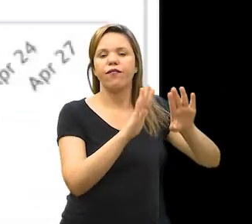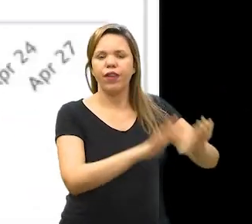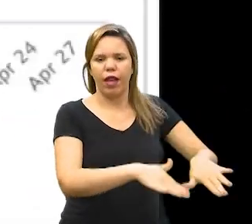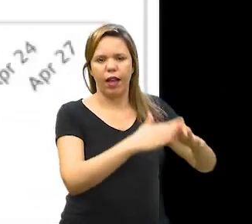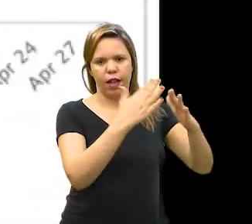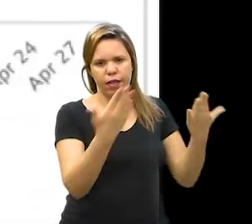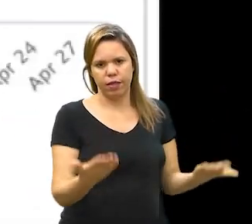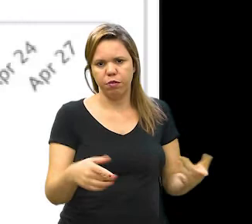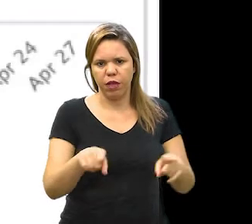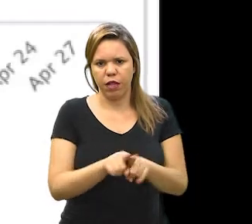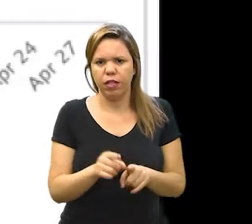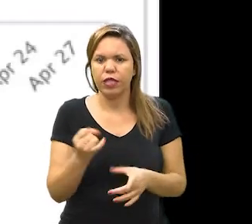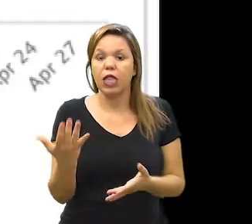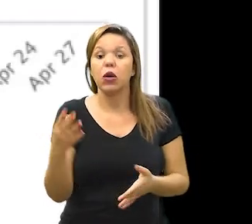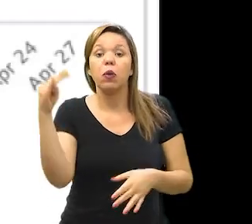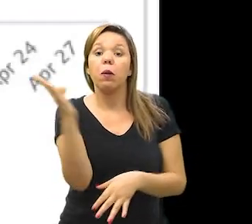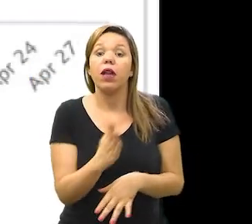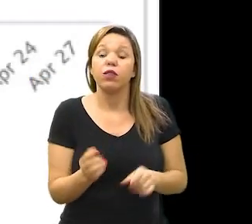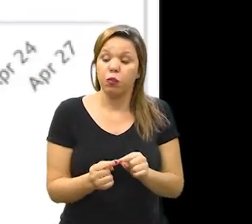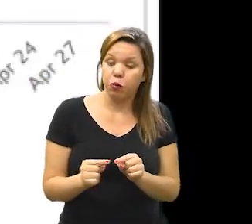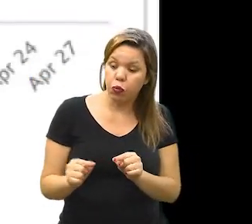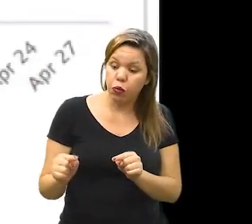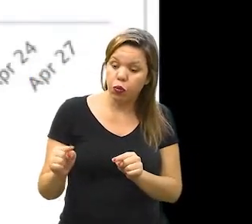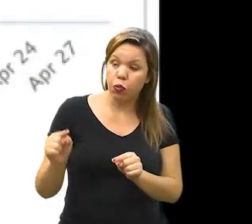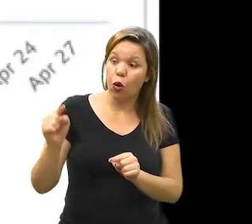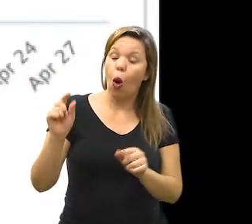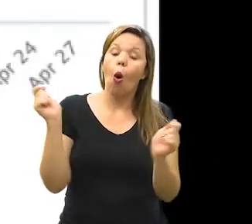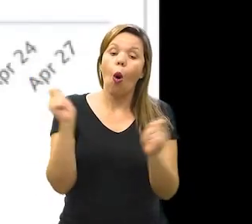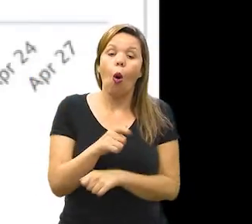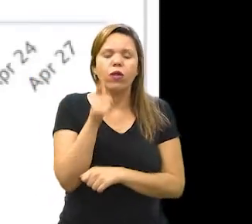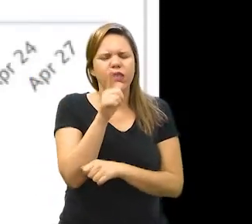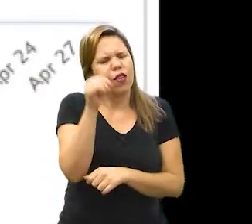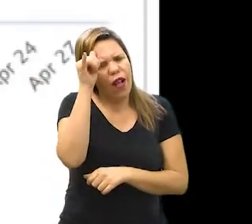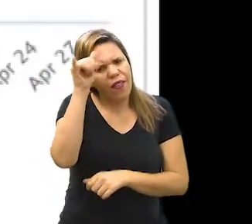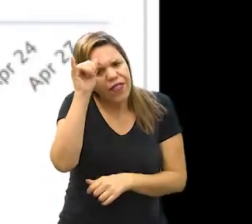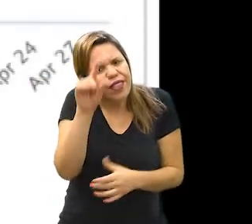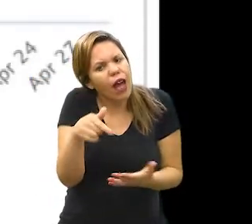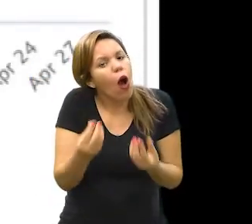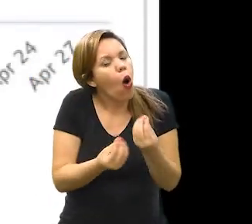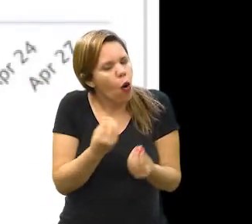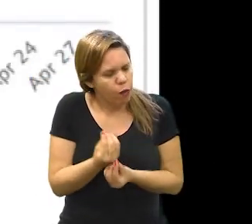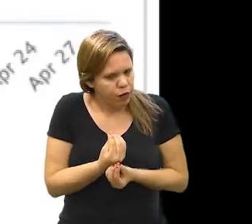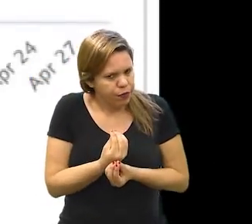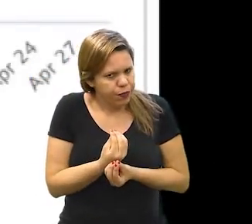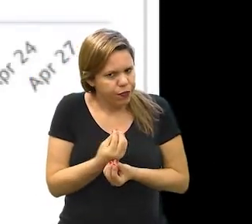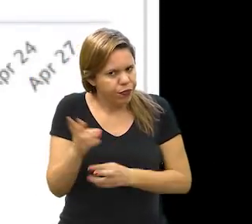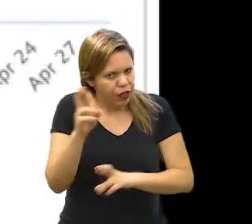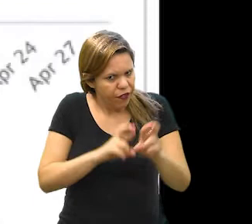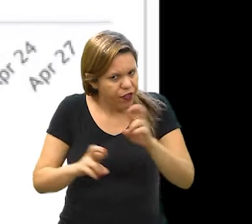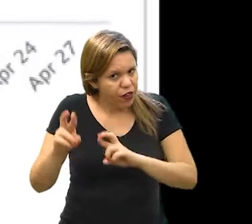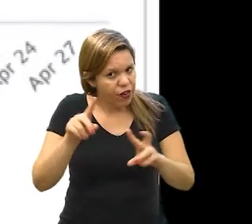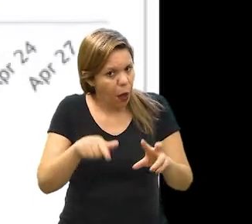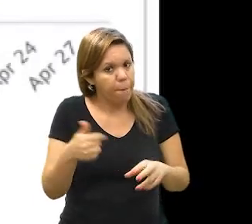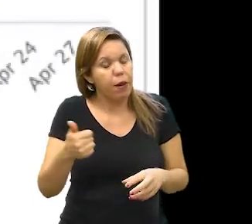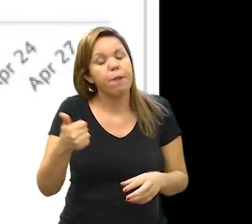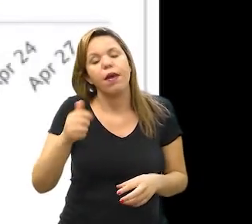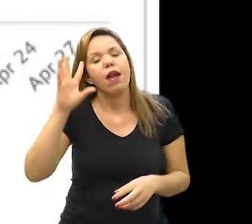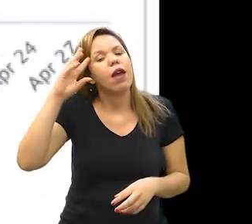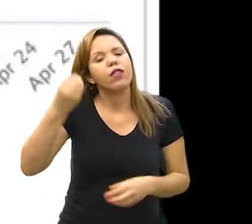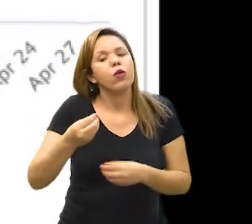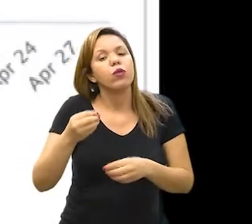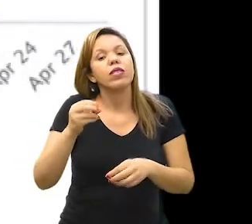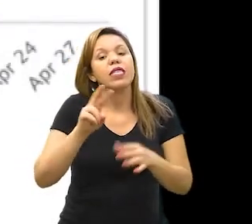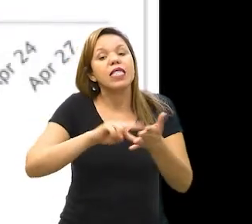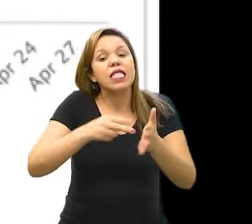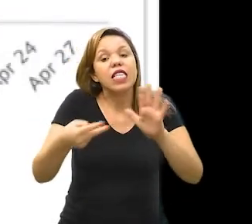de casos continua subindo exponencialmente? Ou será que a gente conseguiu frear isso? Para verificar isso, primeiro a gente precisa entender o que é uma